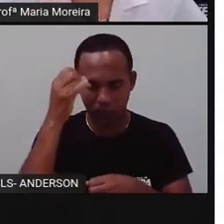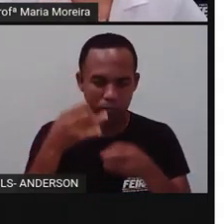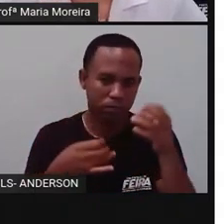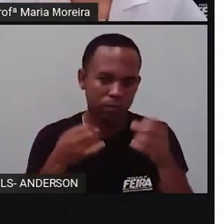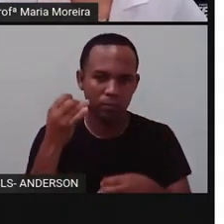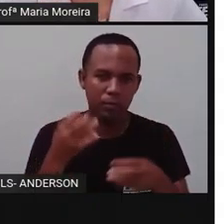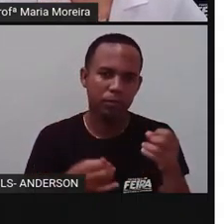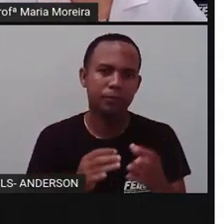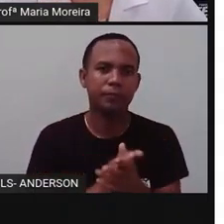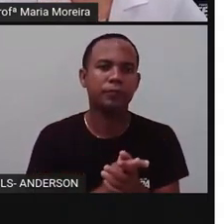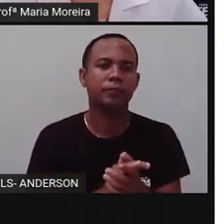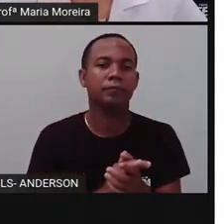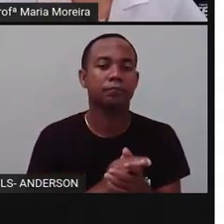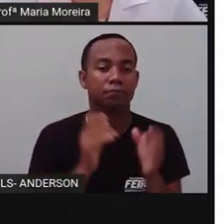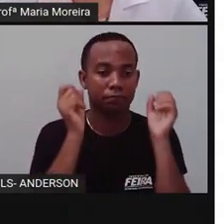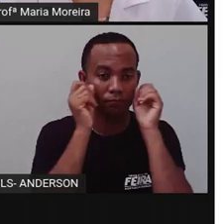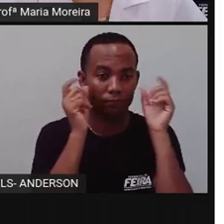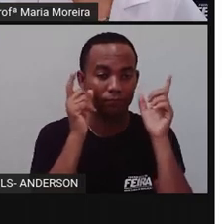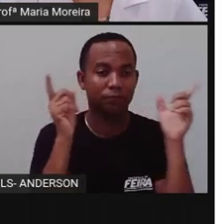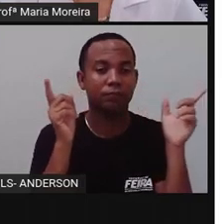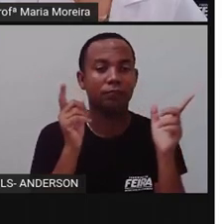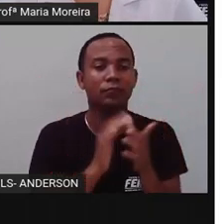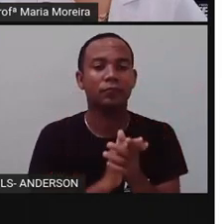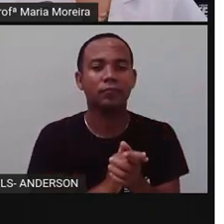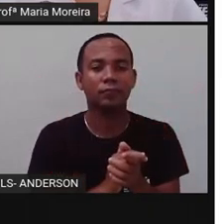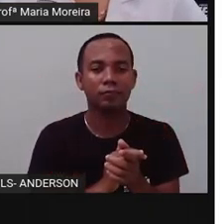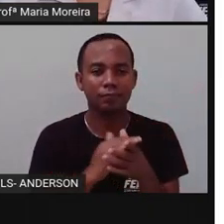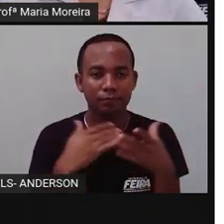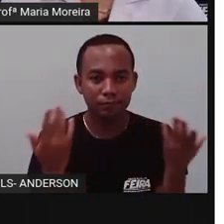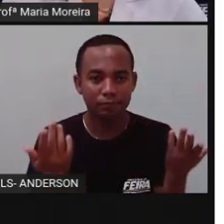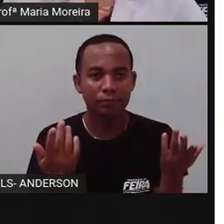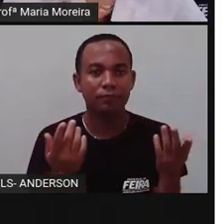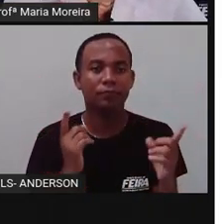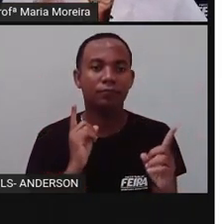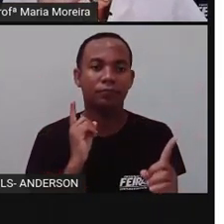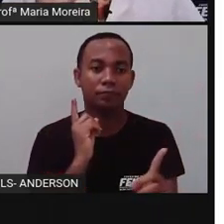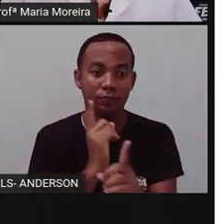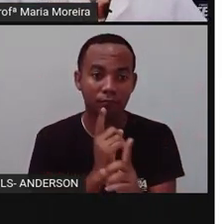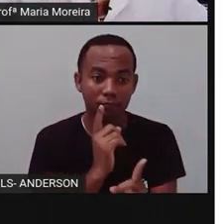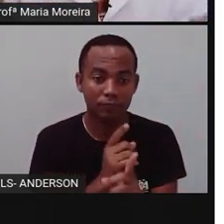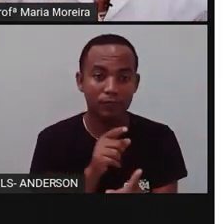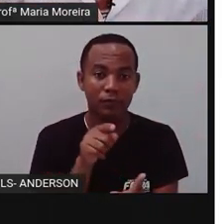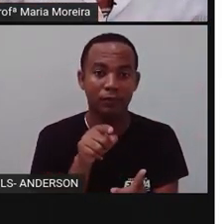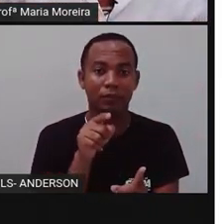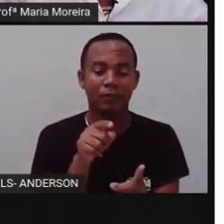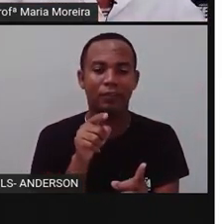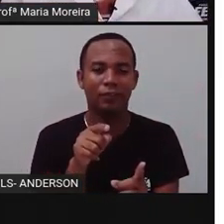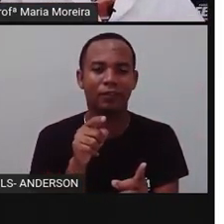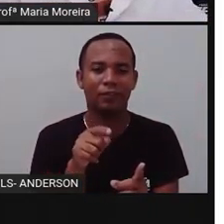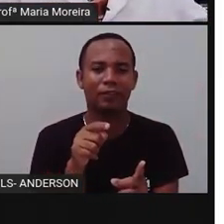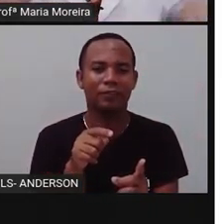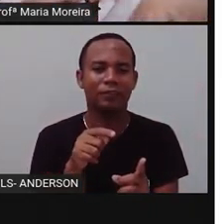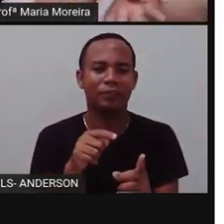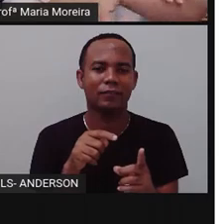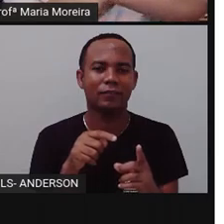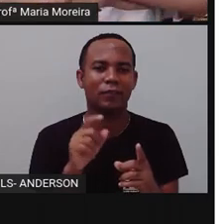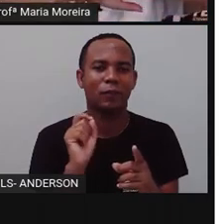tudo. Muito esperto ele. Chegando lá, deixou-se cair no